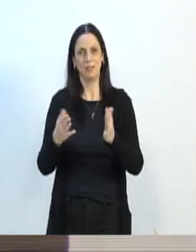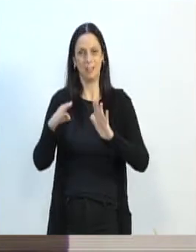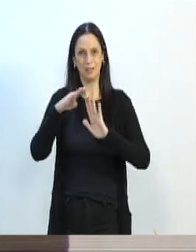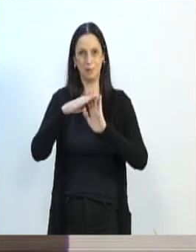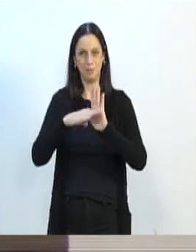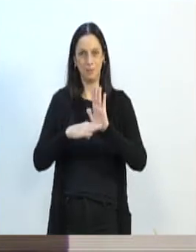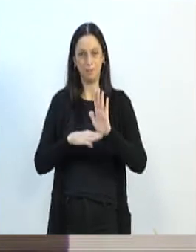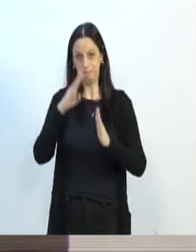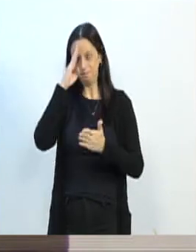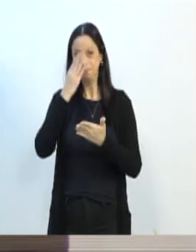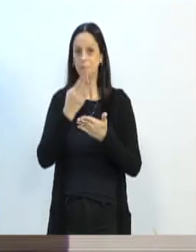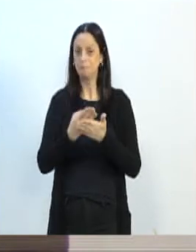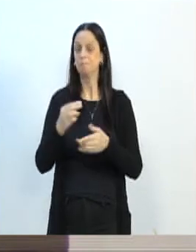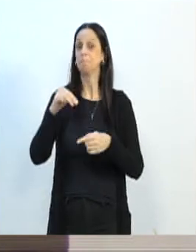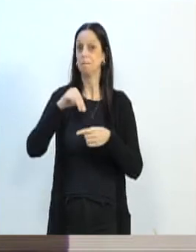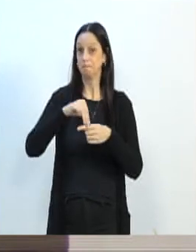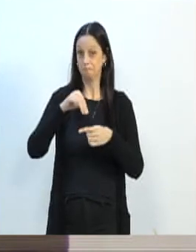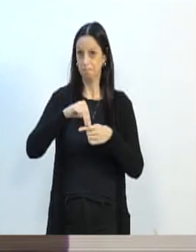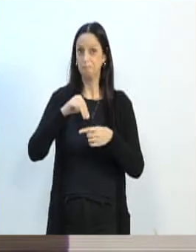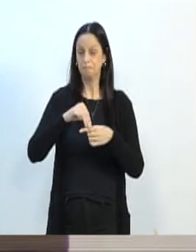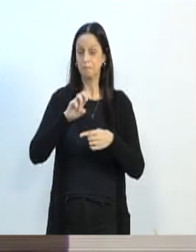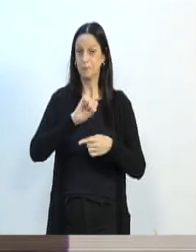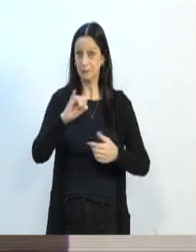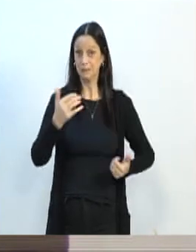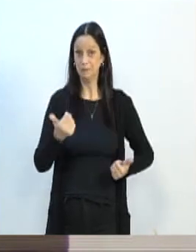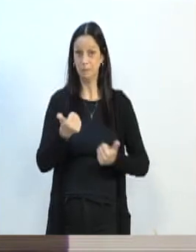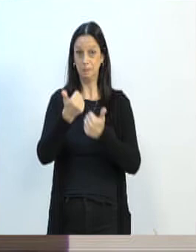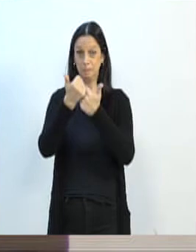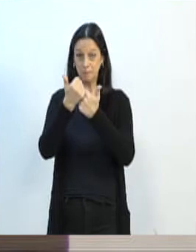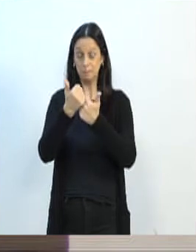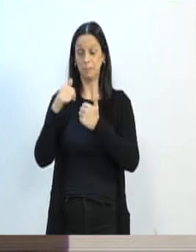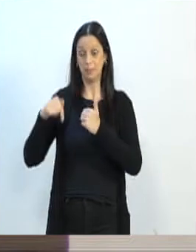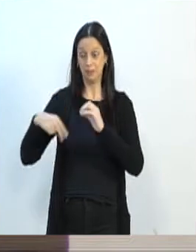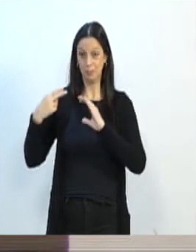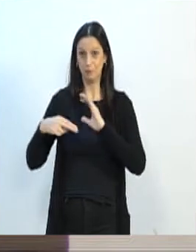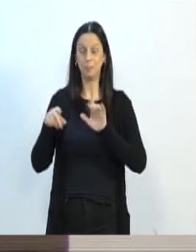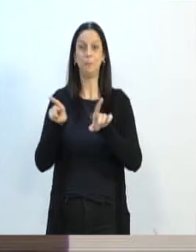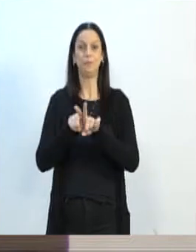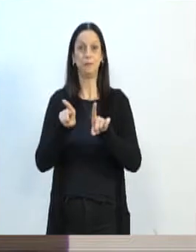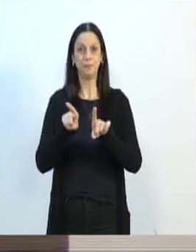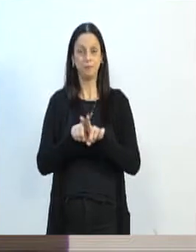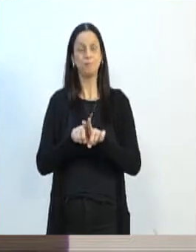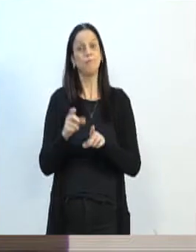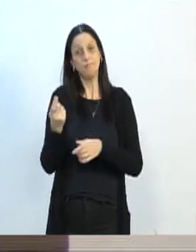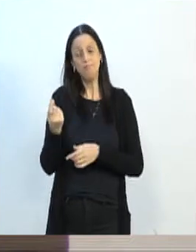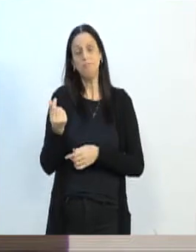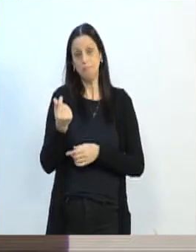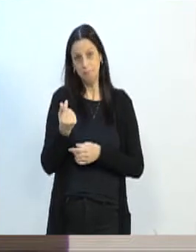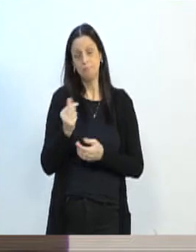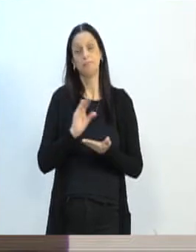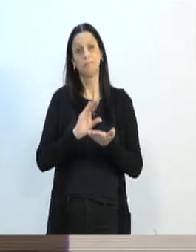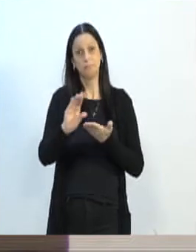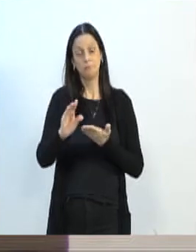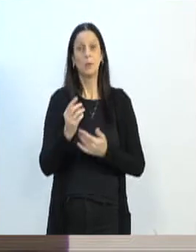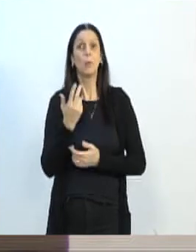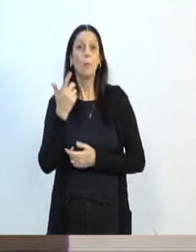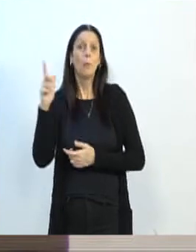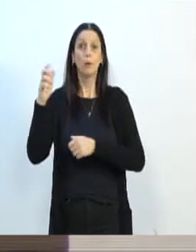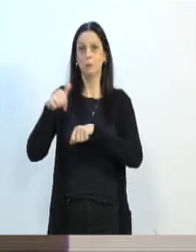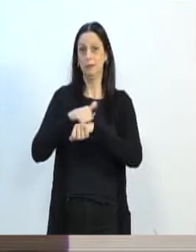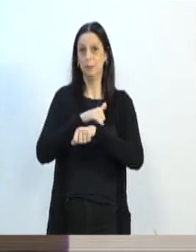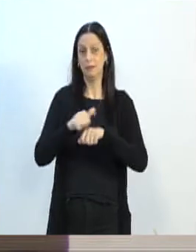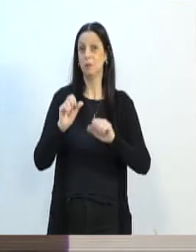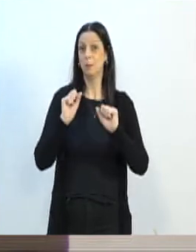Acreditamos que o município de Blumenau, com o engajamento deste poder, por meio de subvenção ou outro mecanismo que venha a